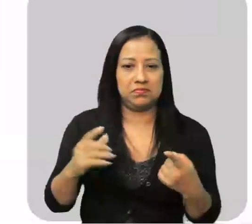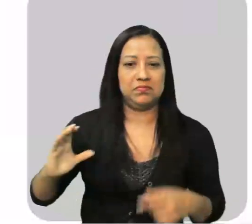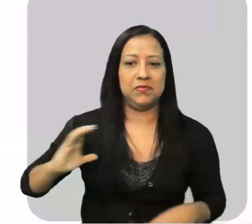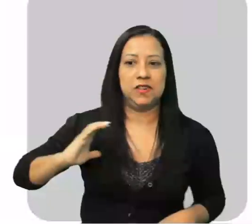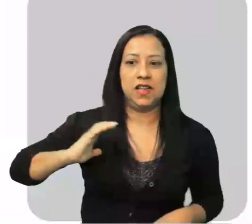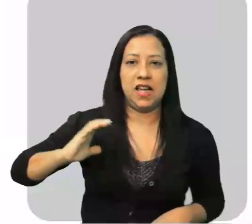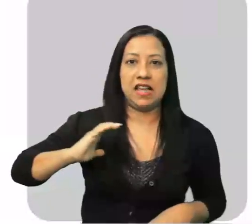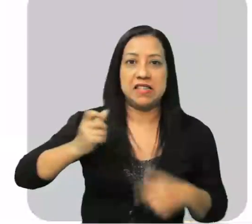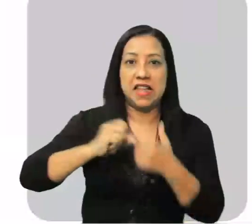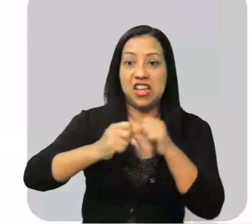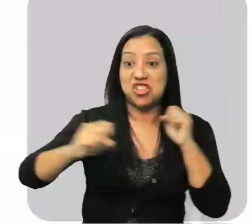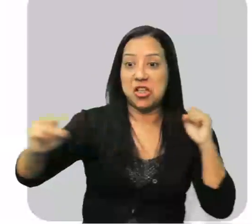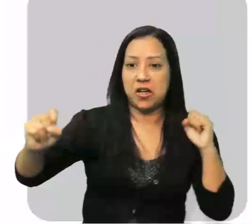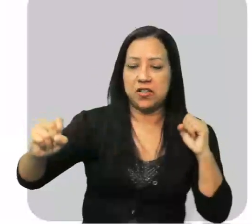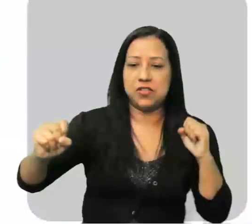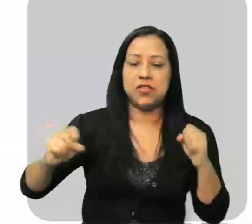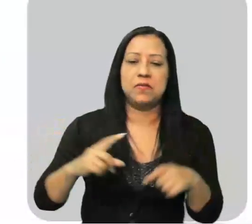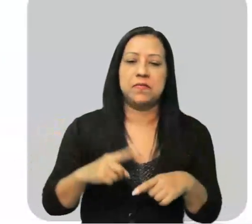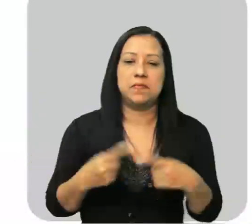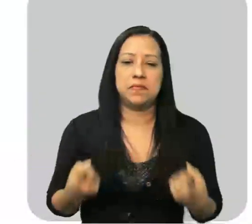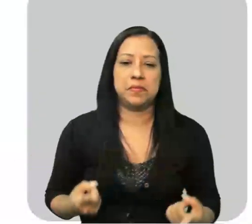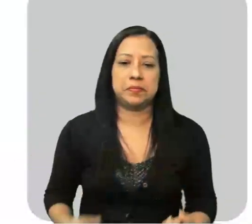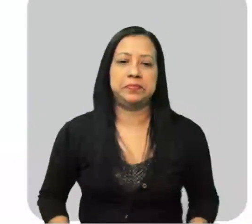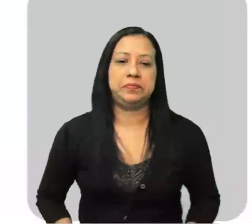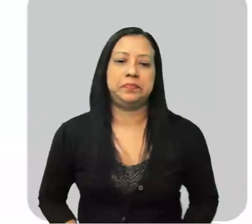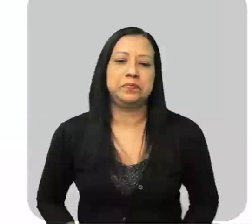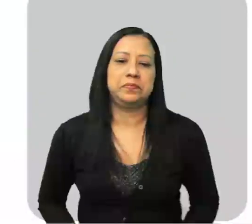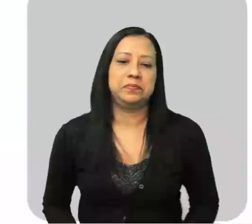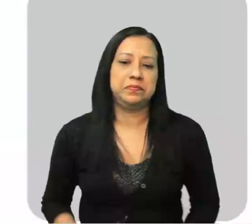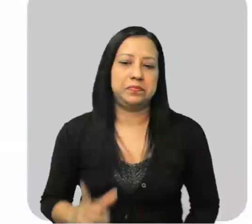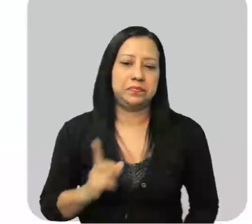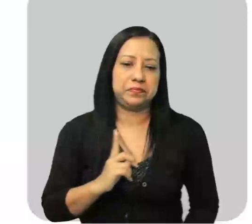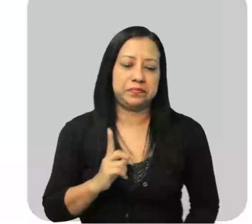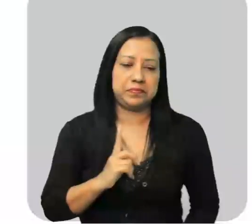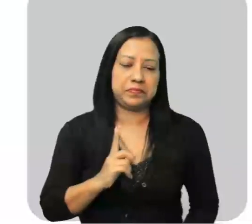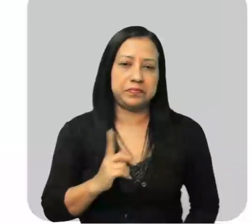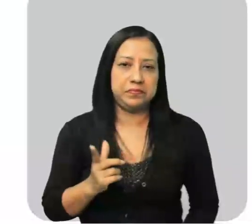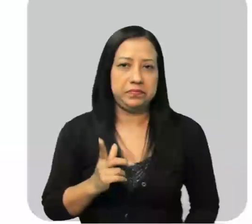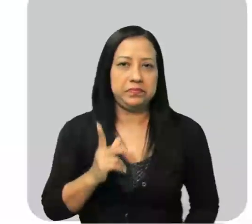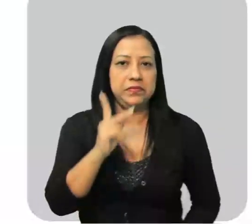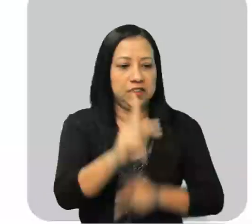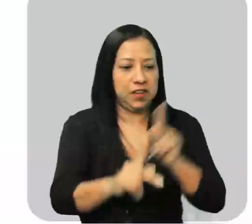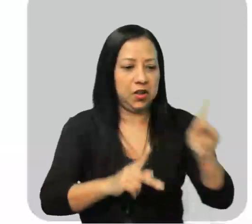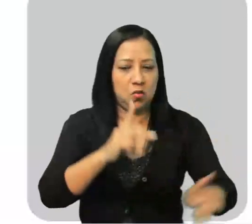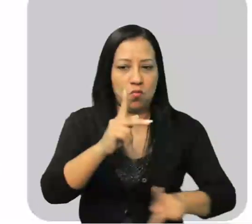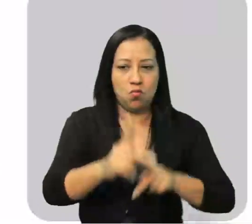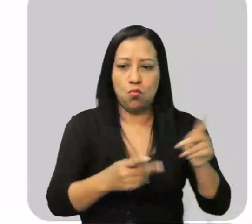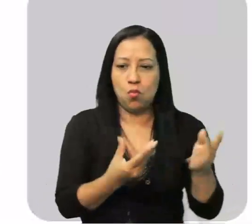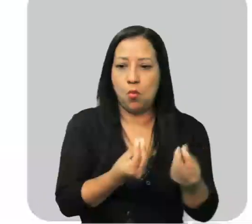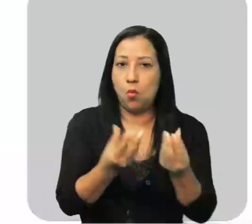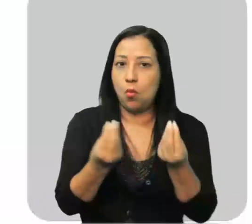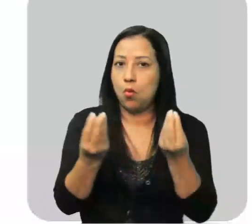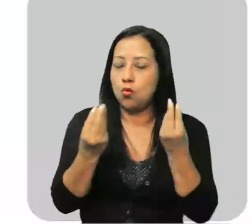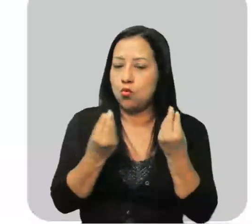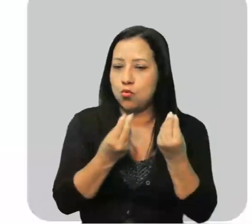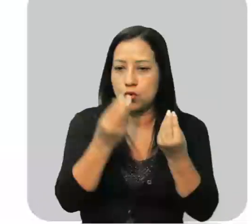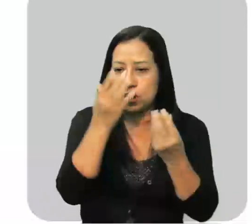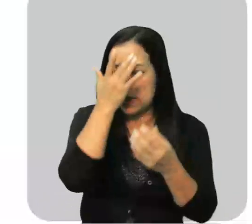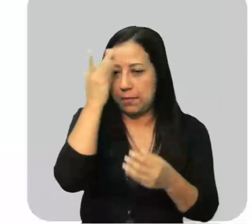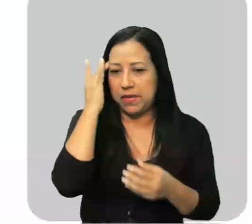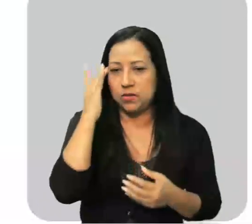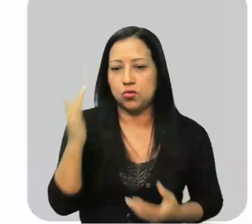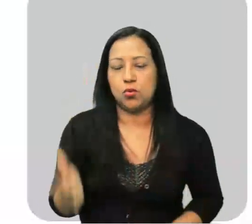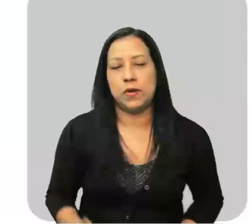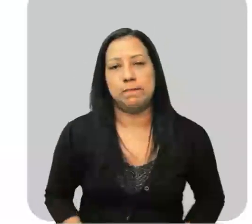pois é. Mas a gente ouve falar porque ela tem um grande centro urbano de uma